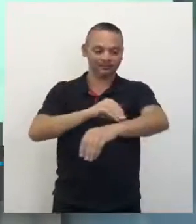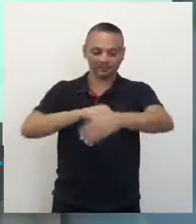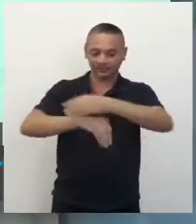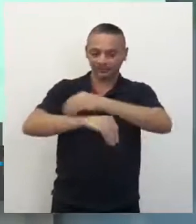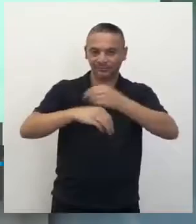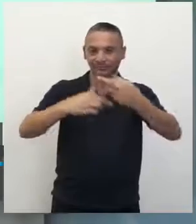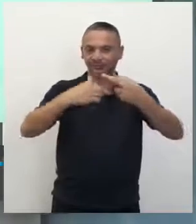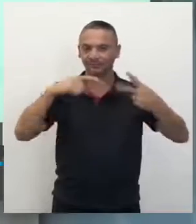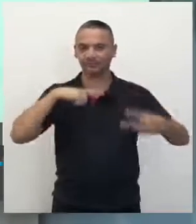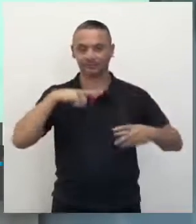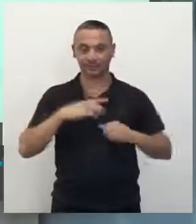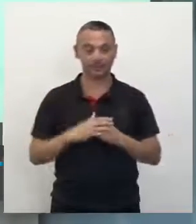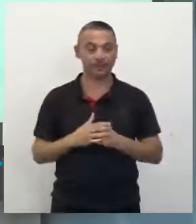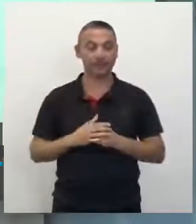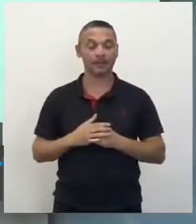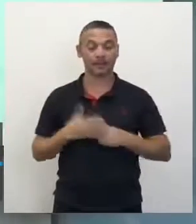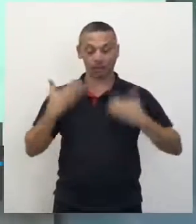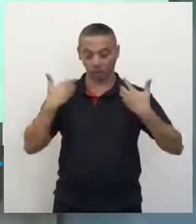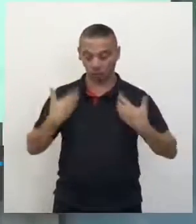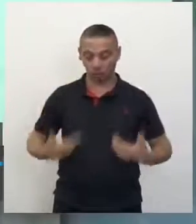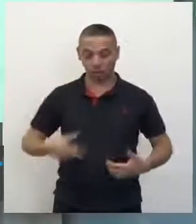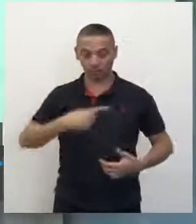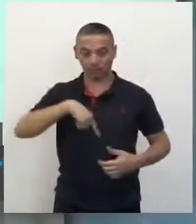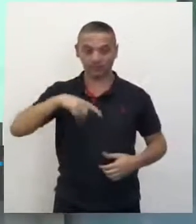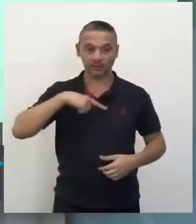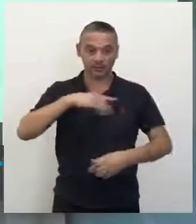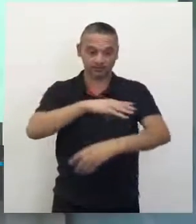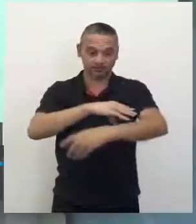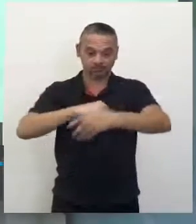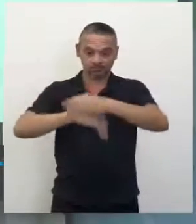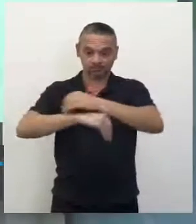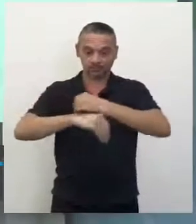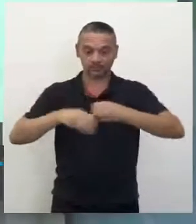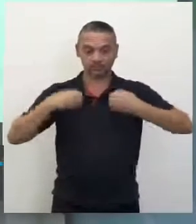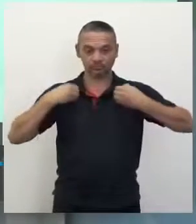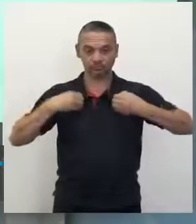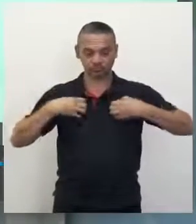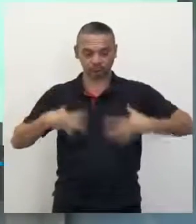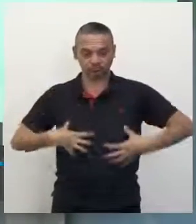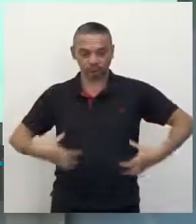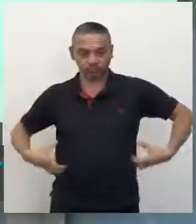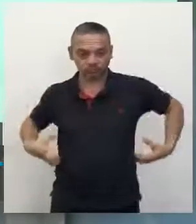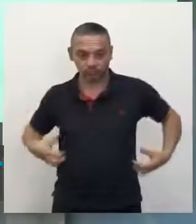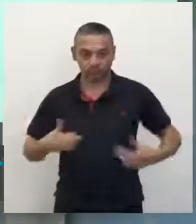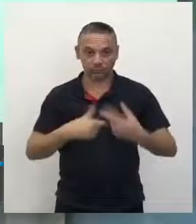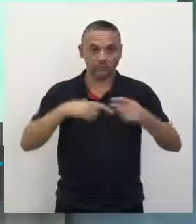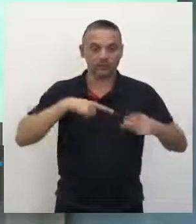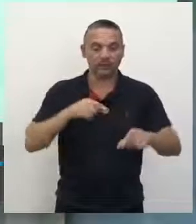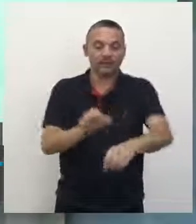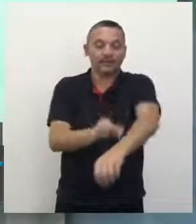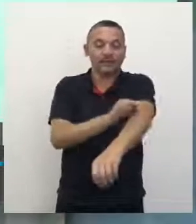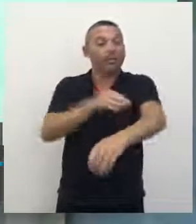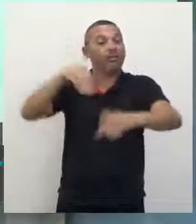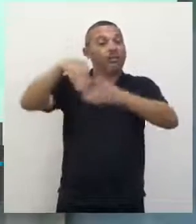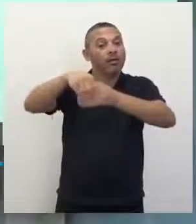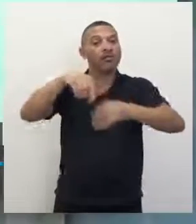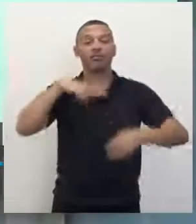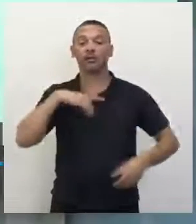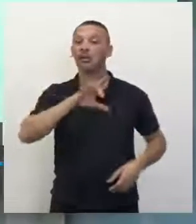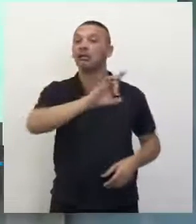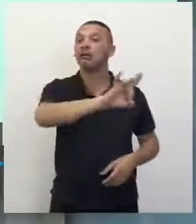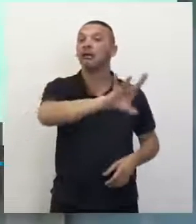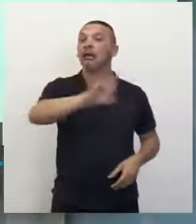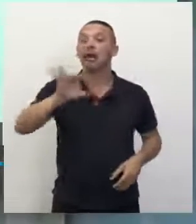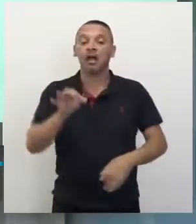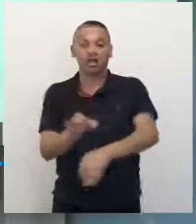tal. Então, nosso corpo ele é formado por tecidos e por órgãos, e esses tecidos e órgãos são formados por célula. E cada célula do